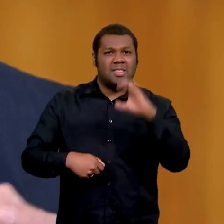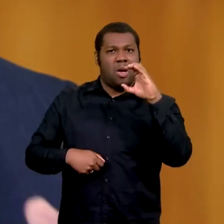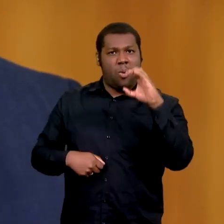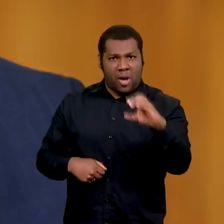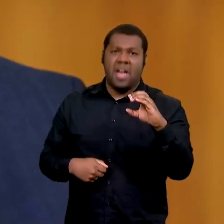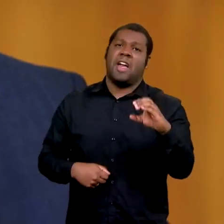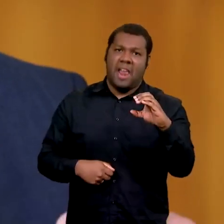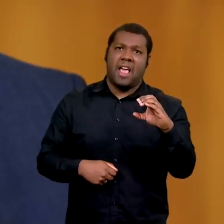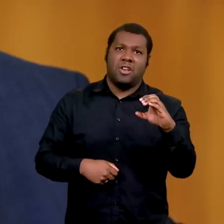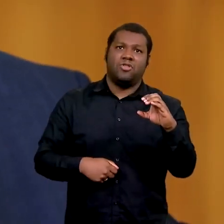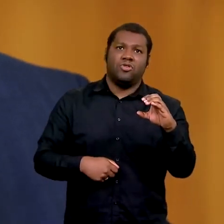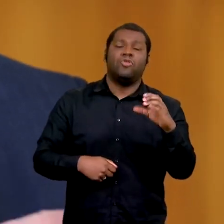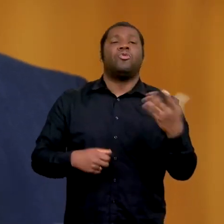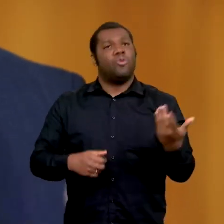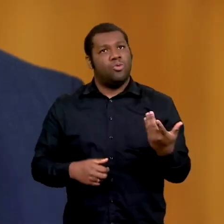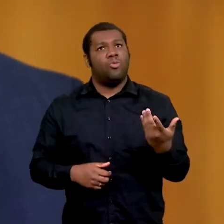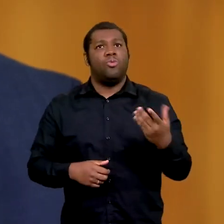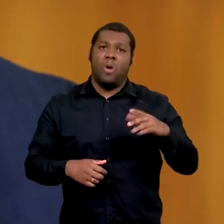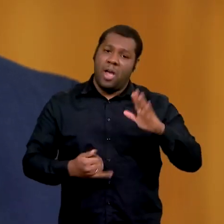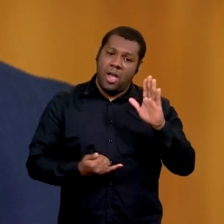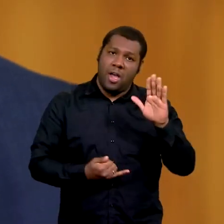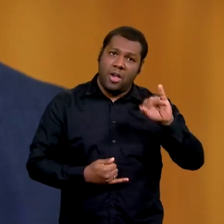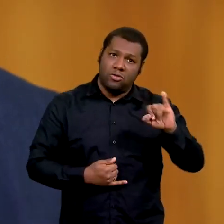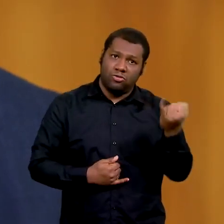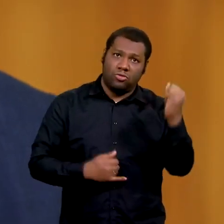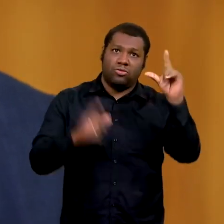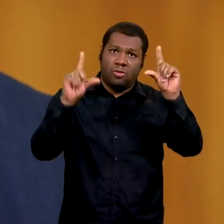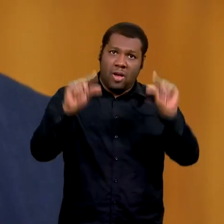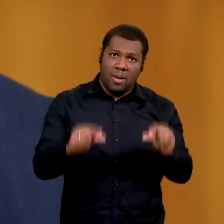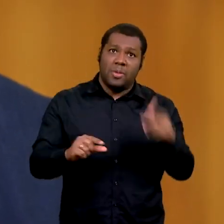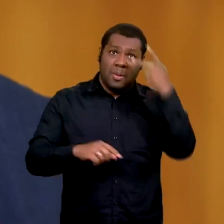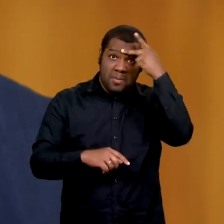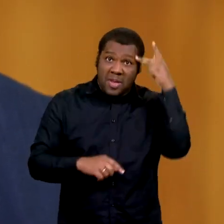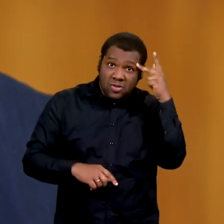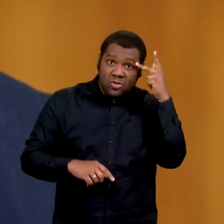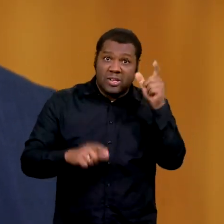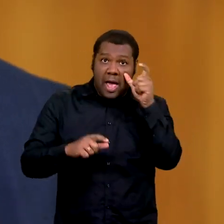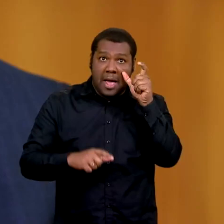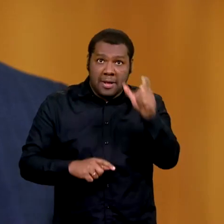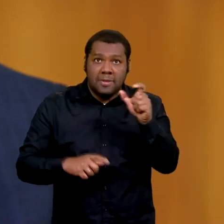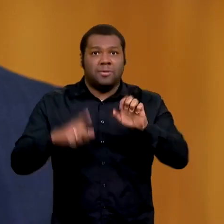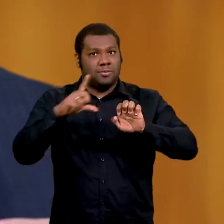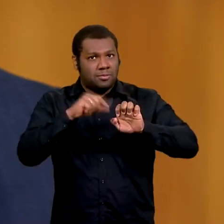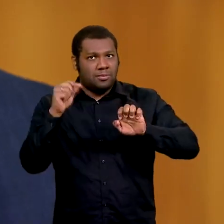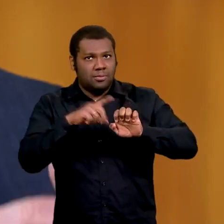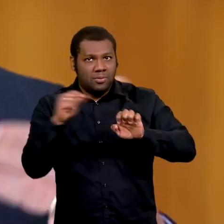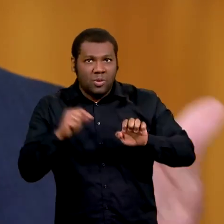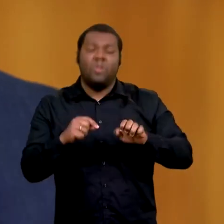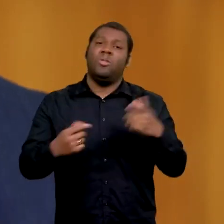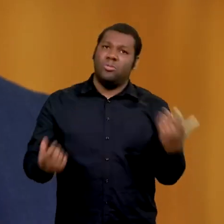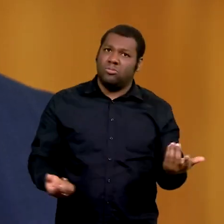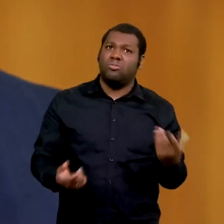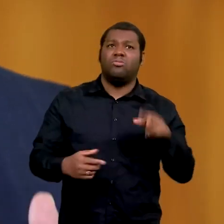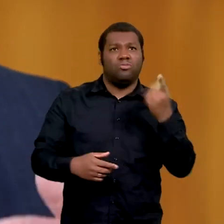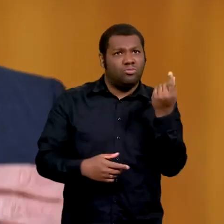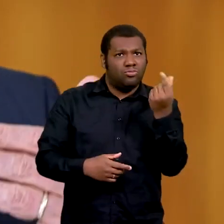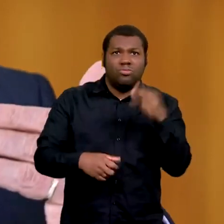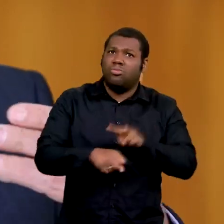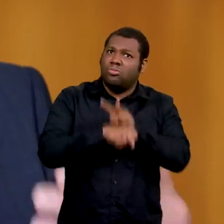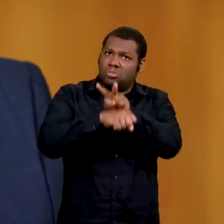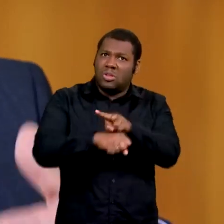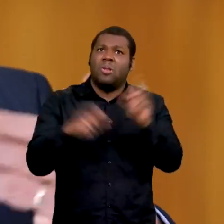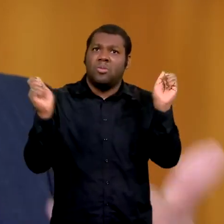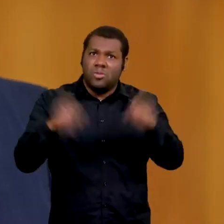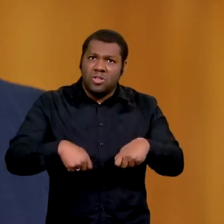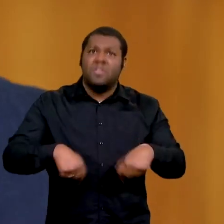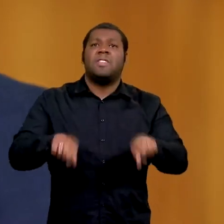o baixo parece que o povo que quer querer empreender possa pegar dinheiro emprestado e aí a gente vai começar a melhorar o salário a